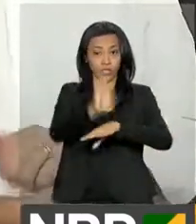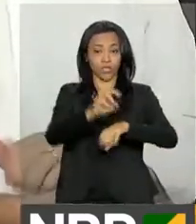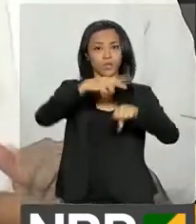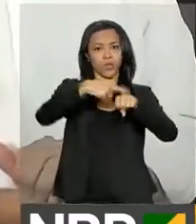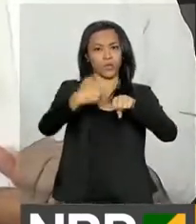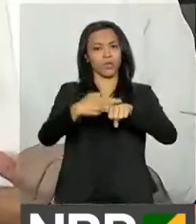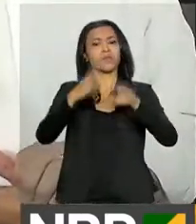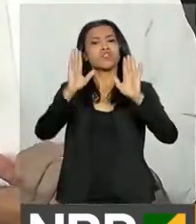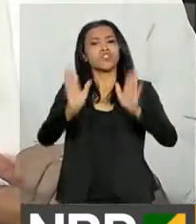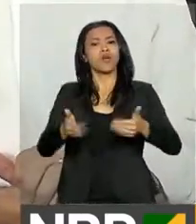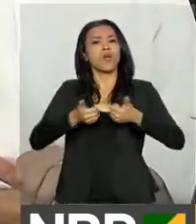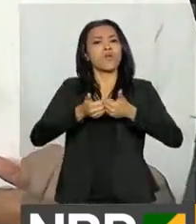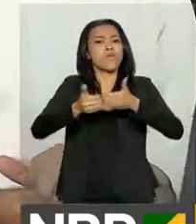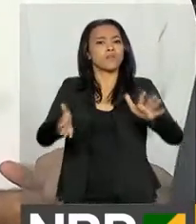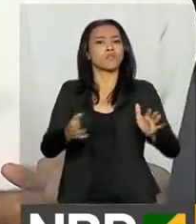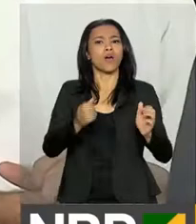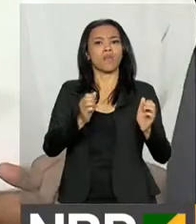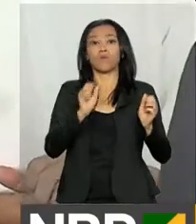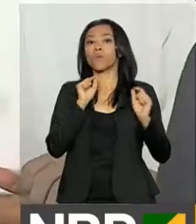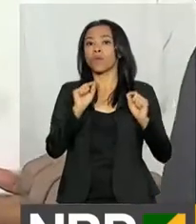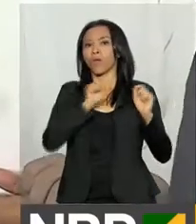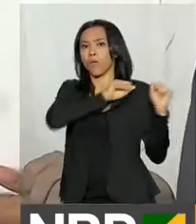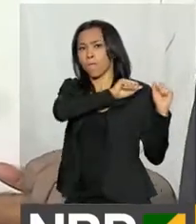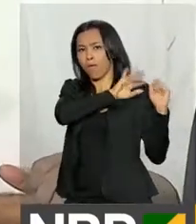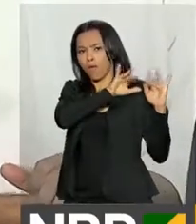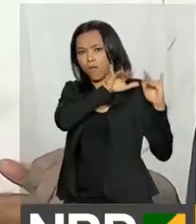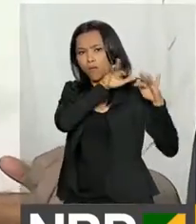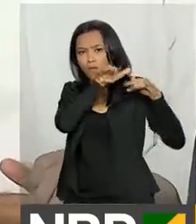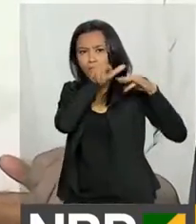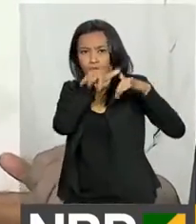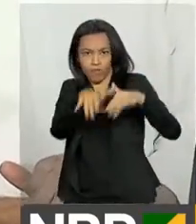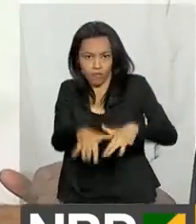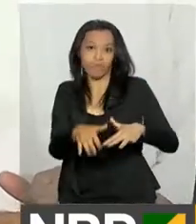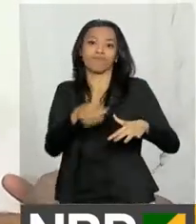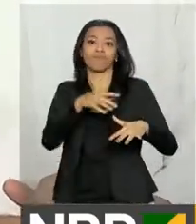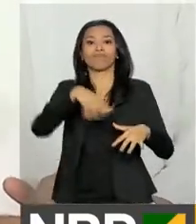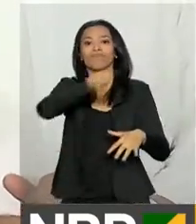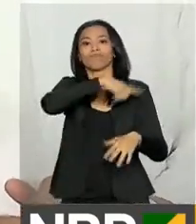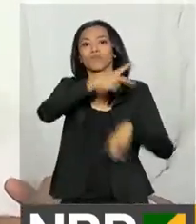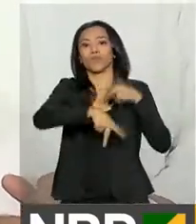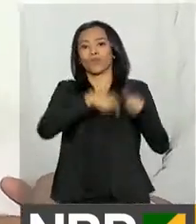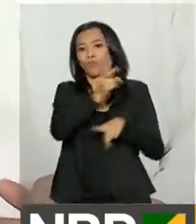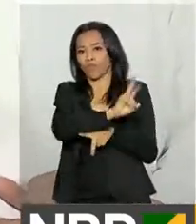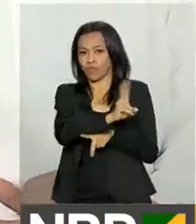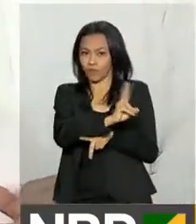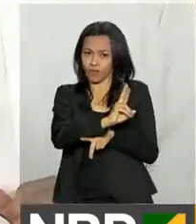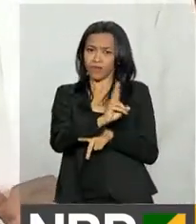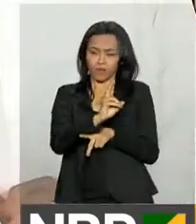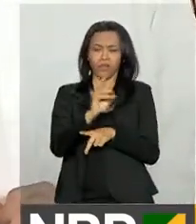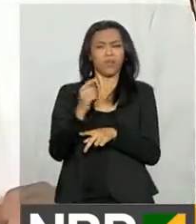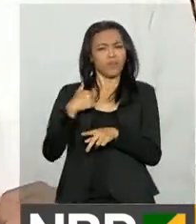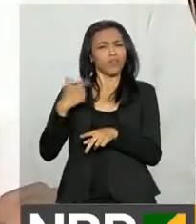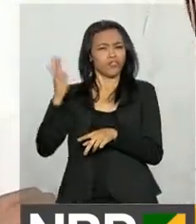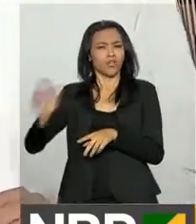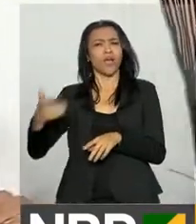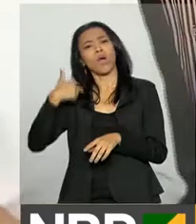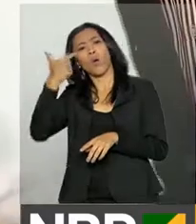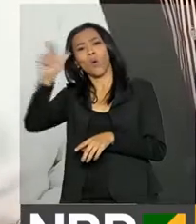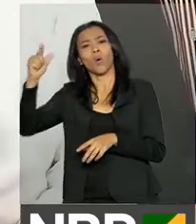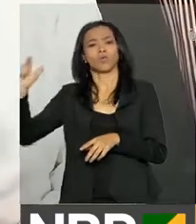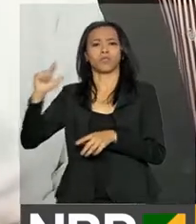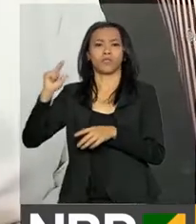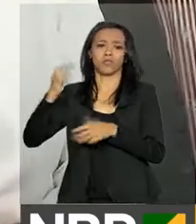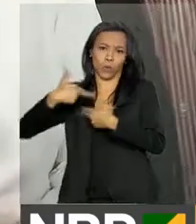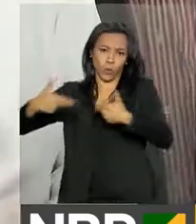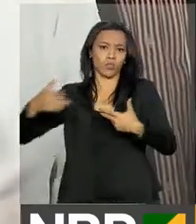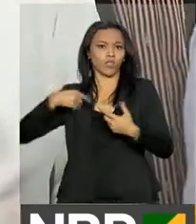iniciava esse fluxo de venezuelanos para Roraima. E muitas providências foram tomadas.